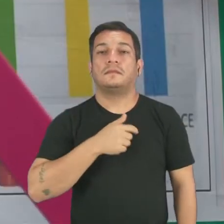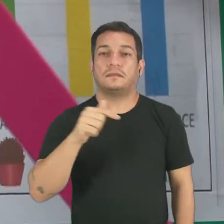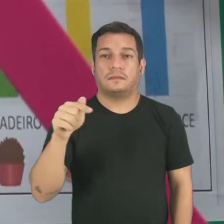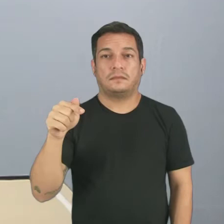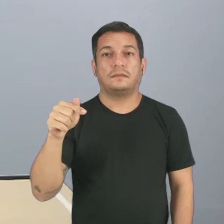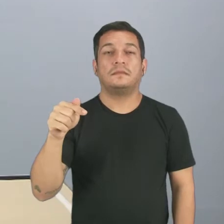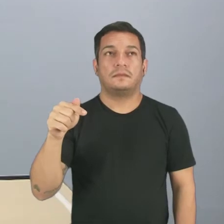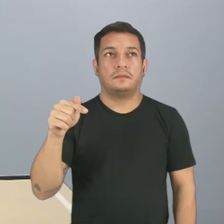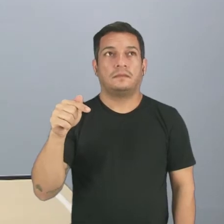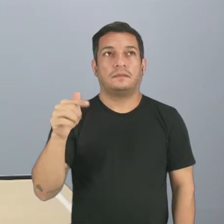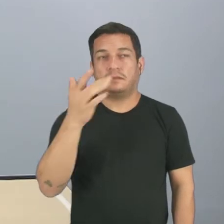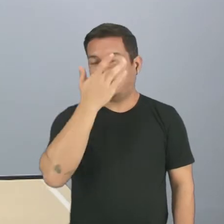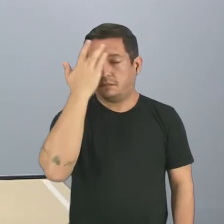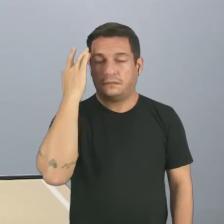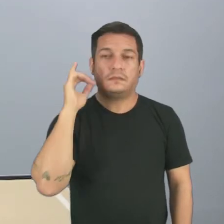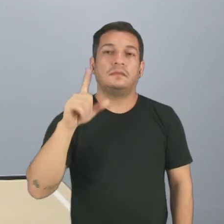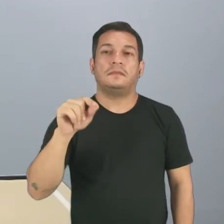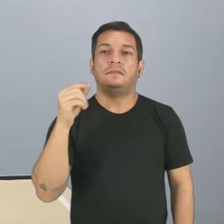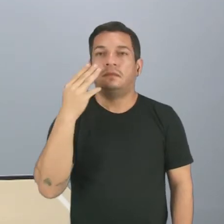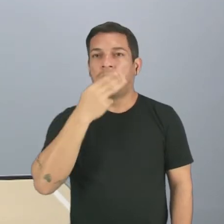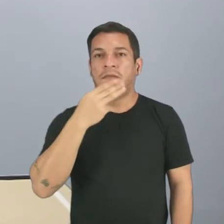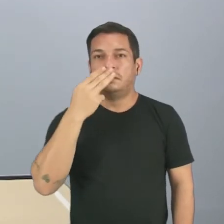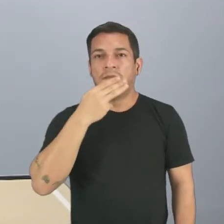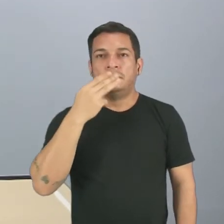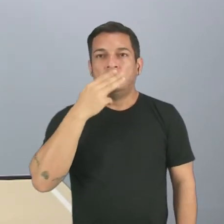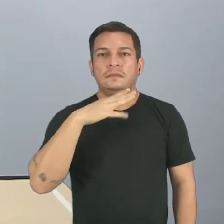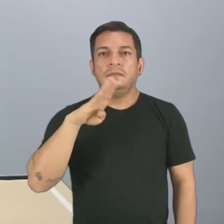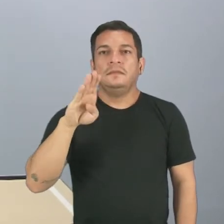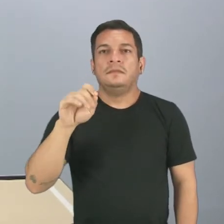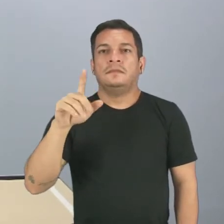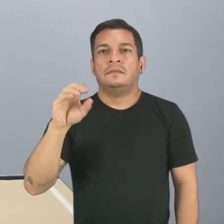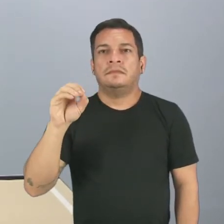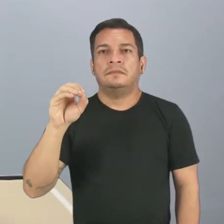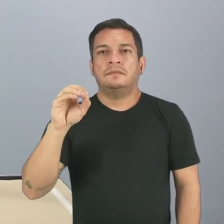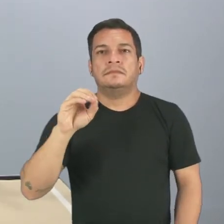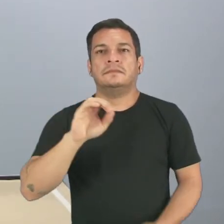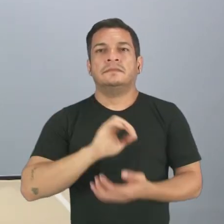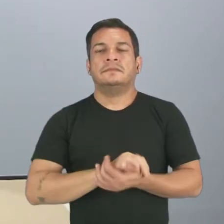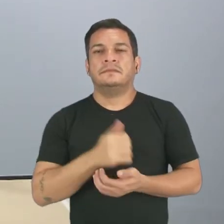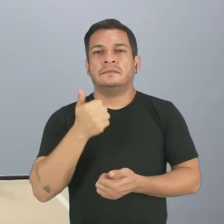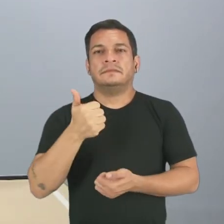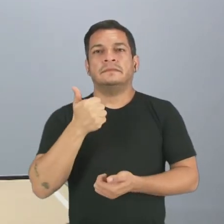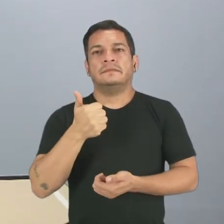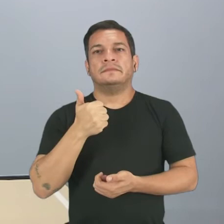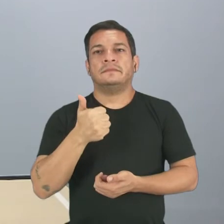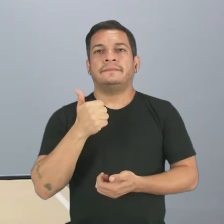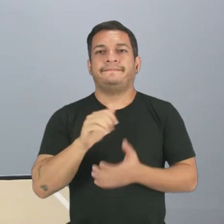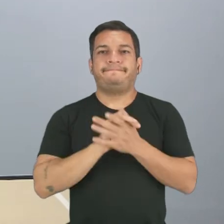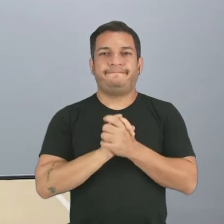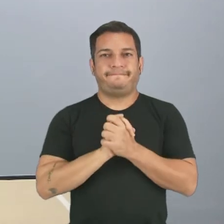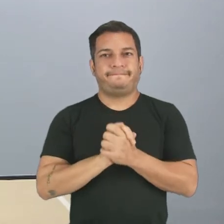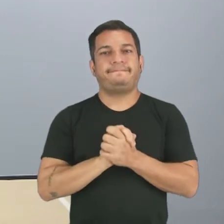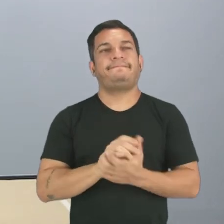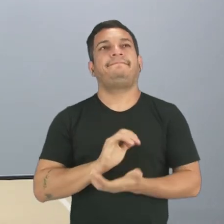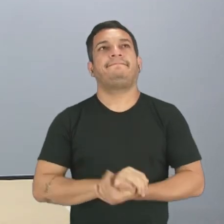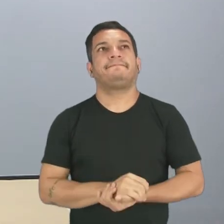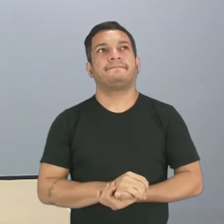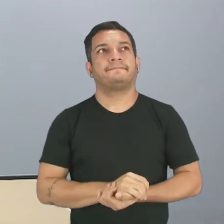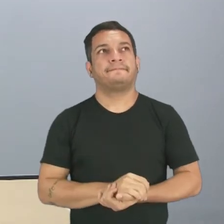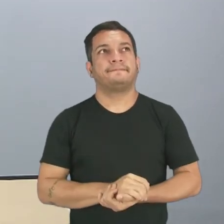7. E 7 pessoas escolheram o bolo. Muito bem, parabéns!